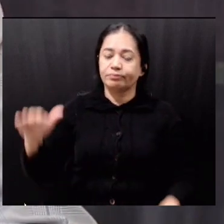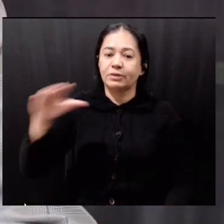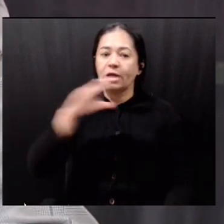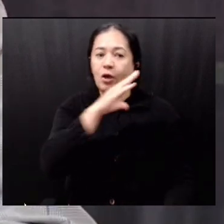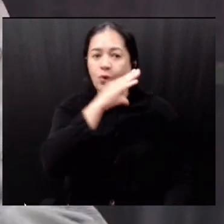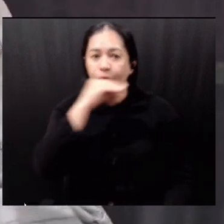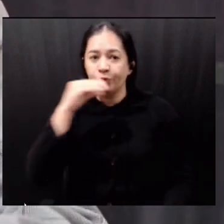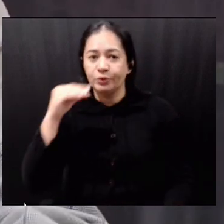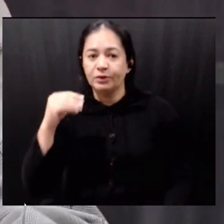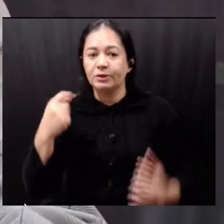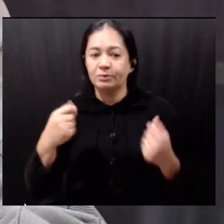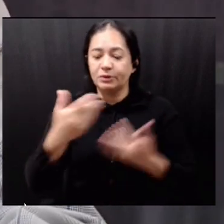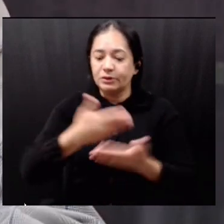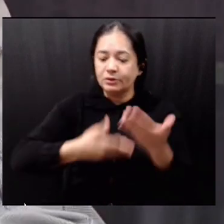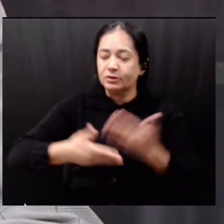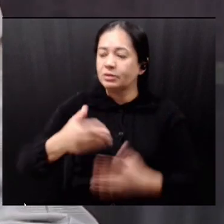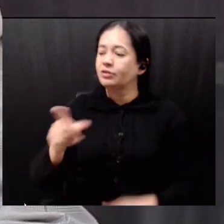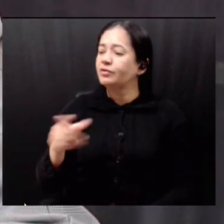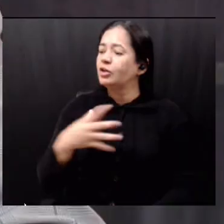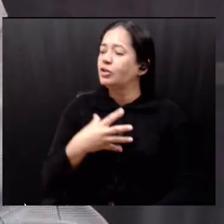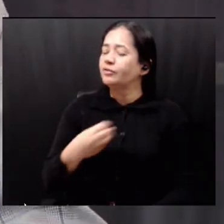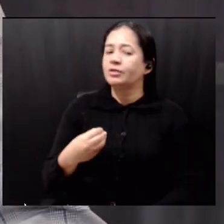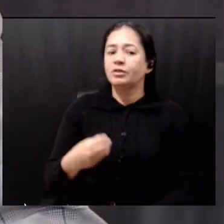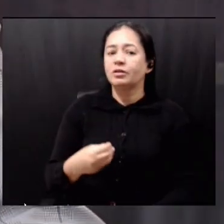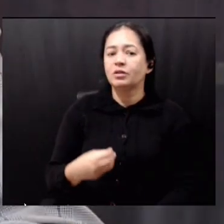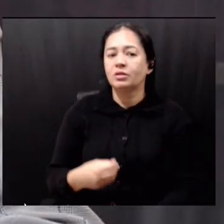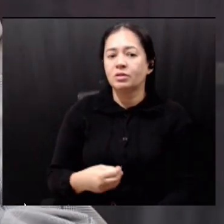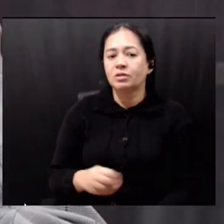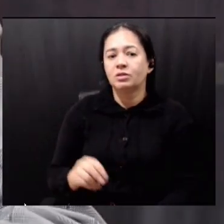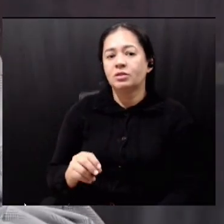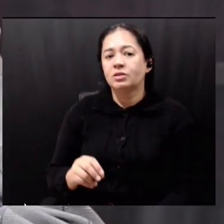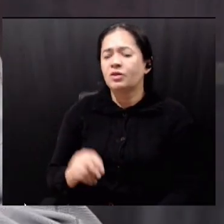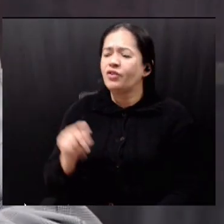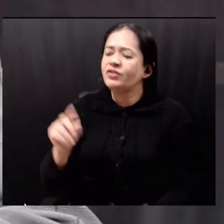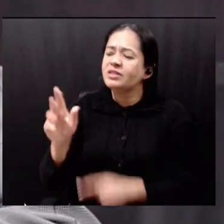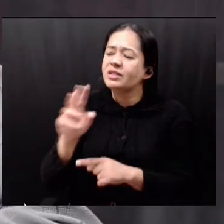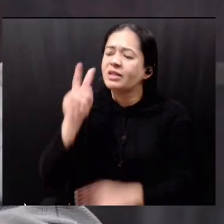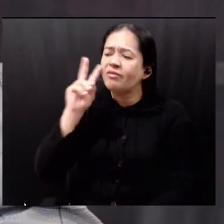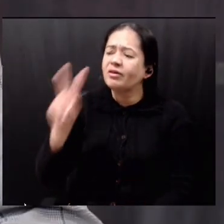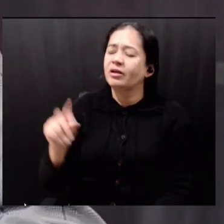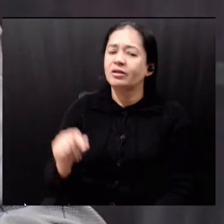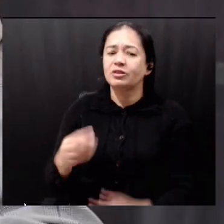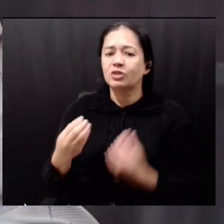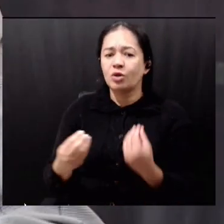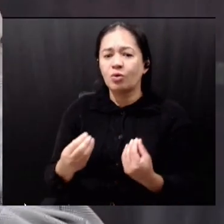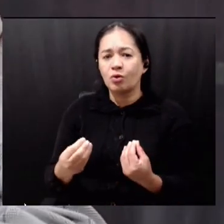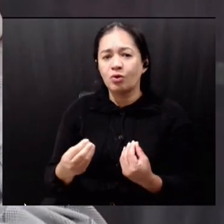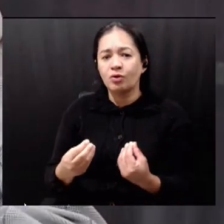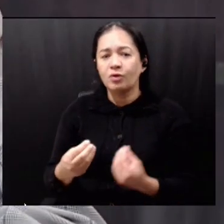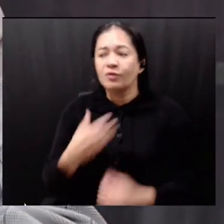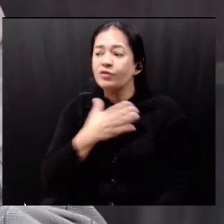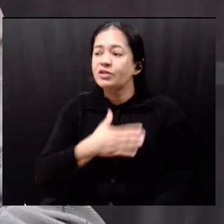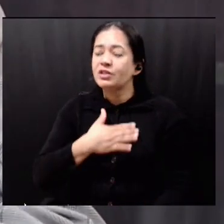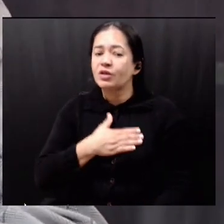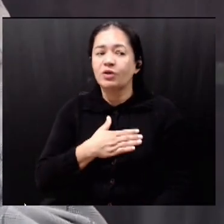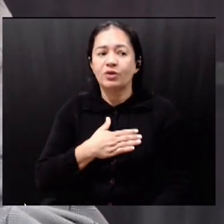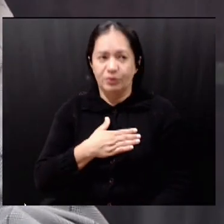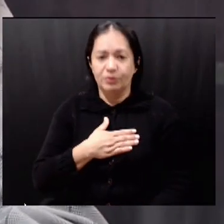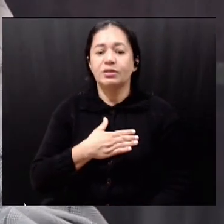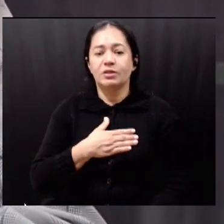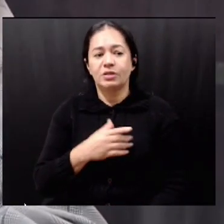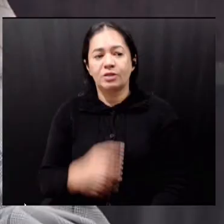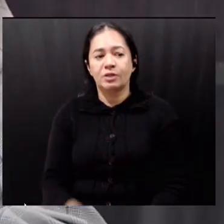assim, filho, mostrar esse interesse, né, é muito importante. O que você tá vendo? Como que, né, o que você gosta de ver aí? E ter muito esse controle, né? Tem